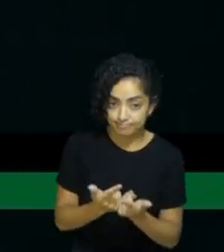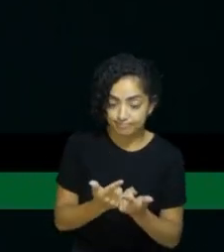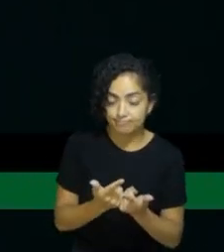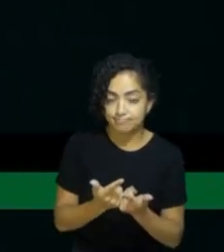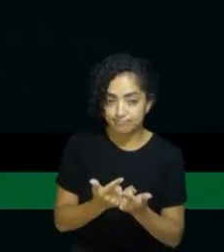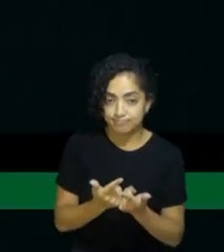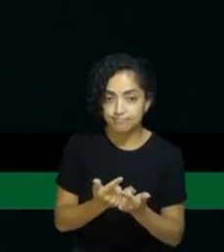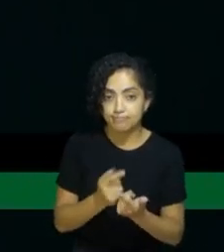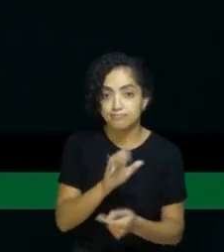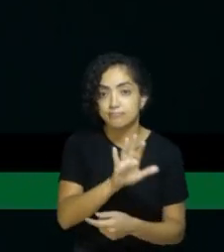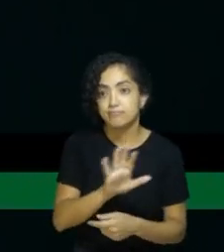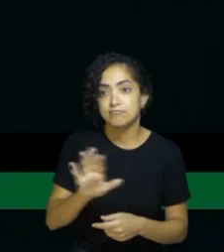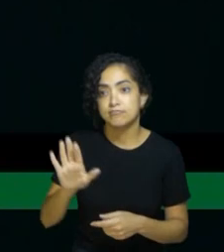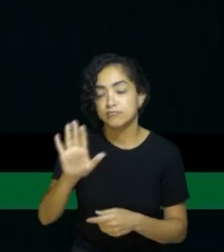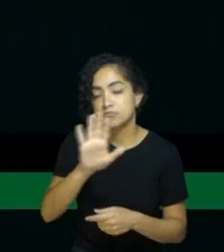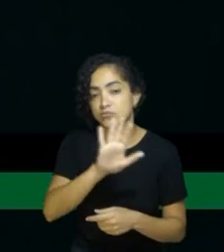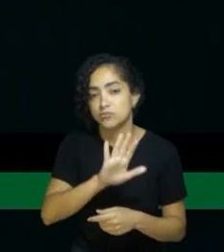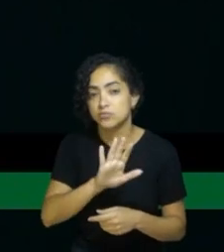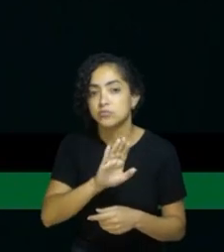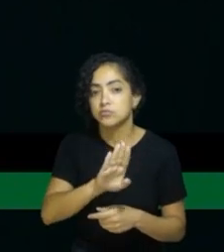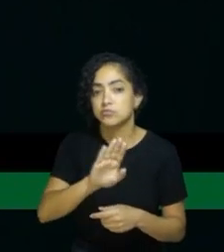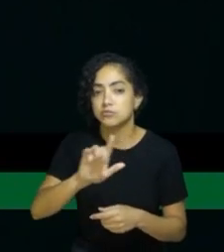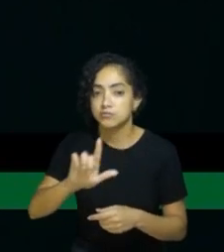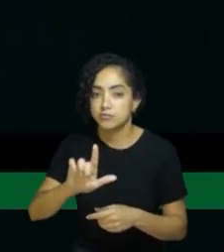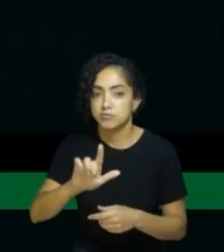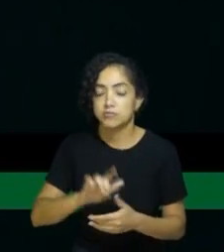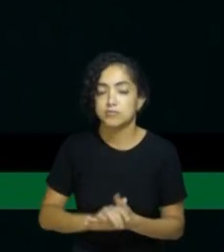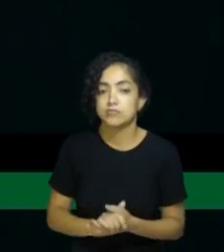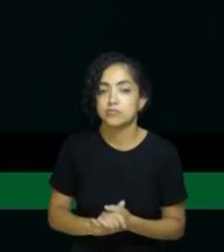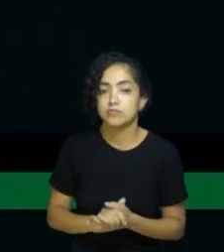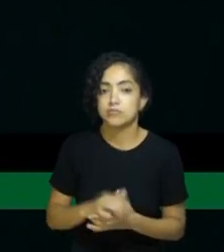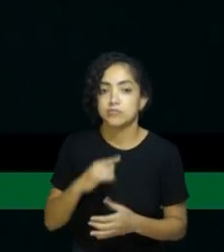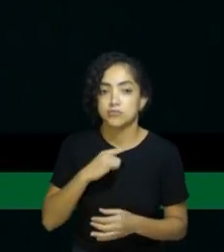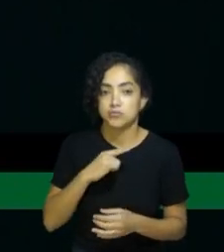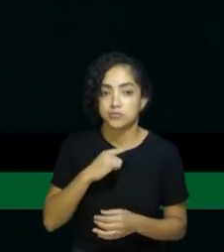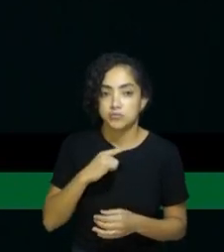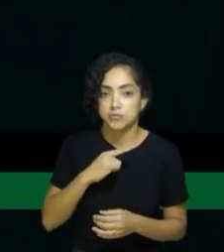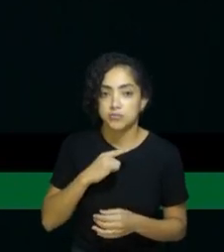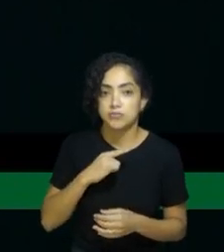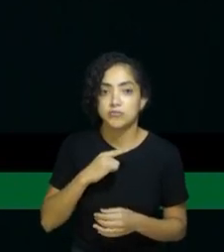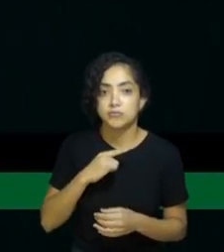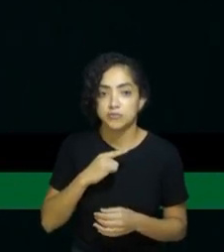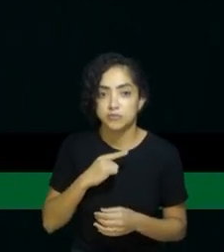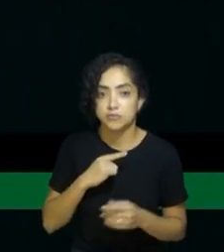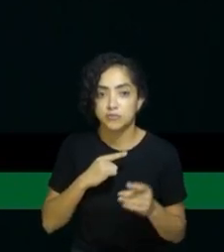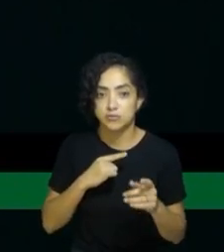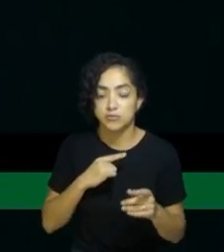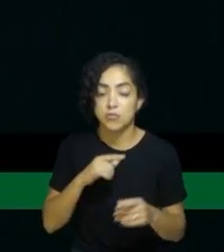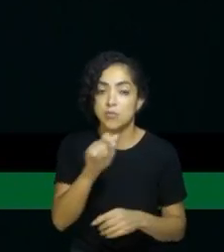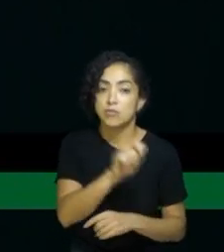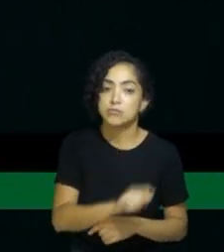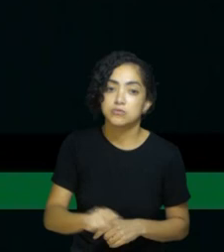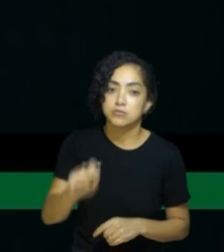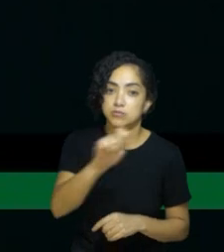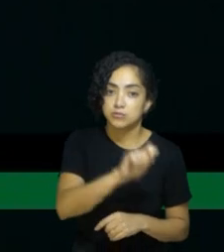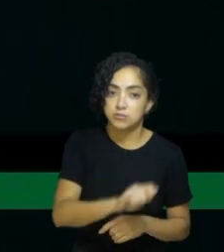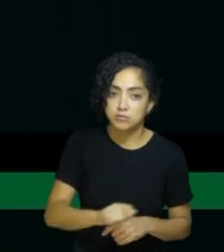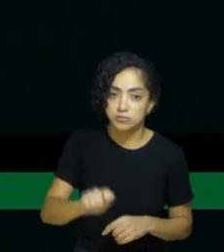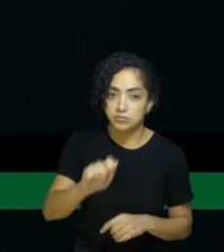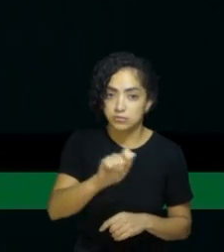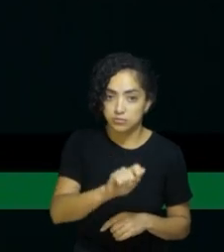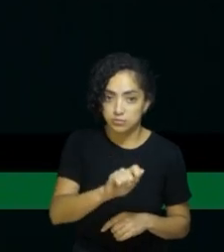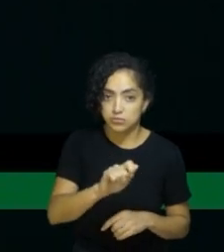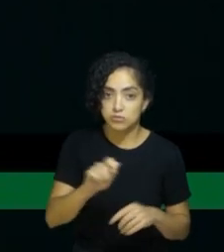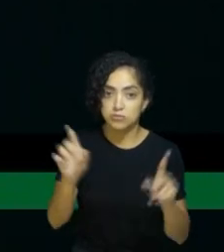região de Blumenau onde tivemos aqui as manifestações da associação blumenauense de